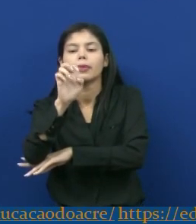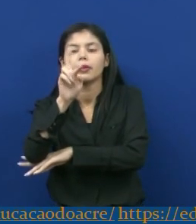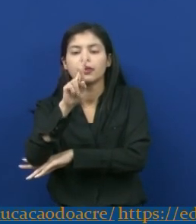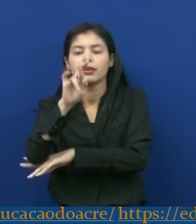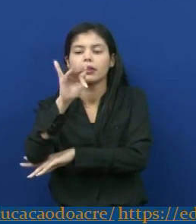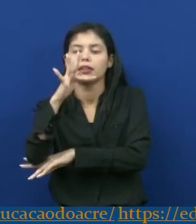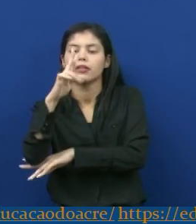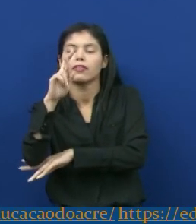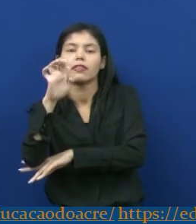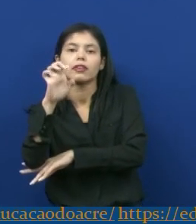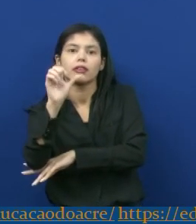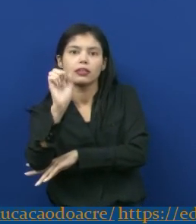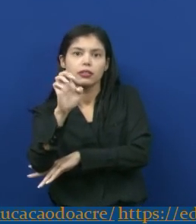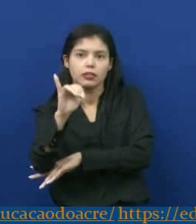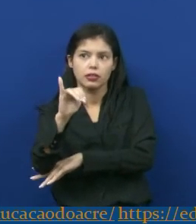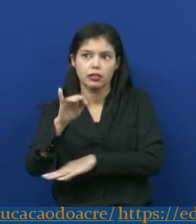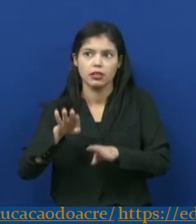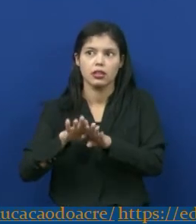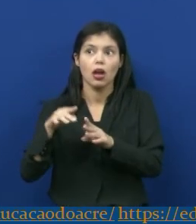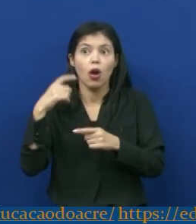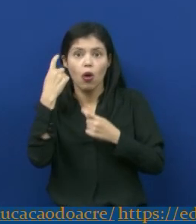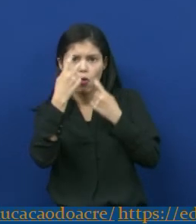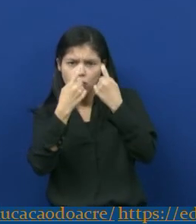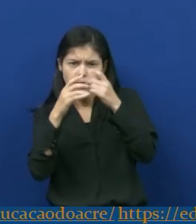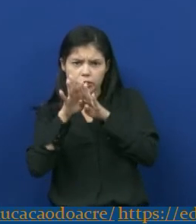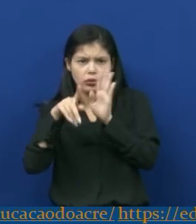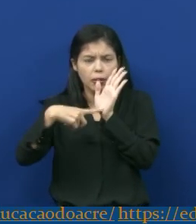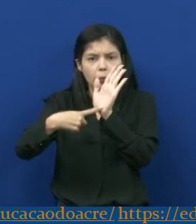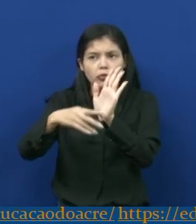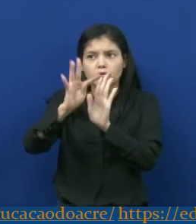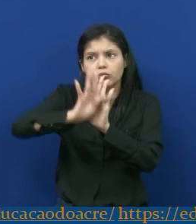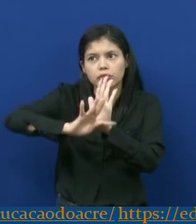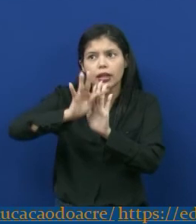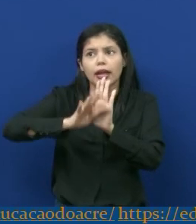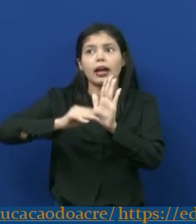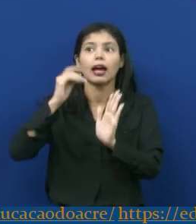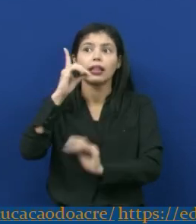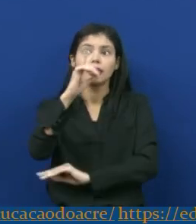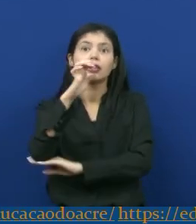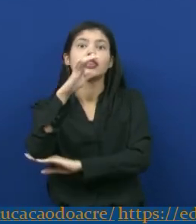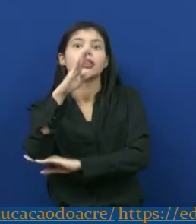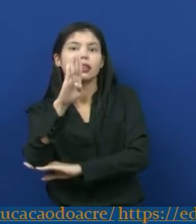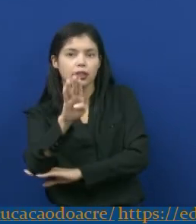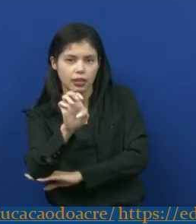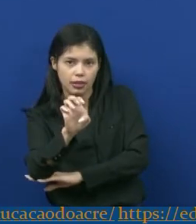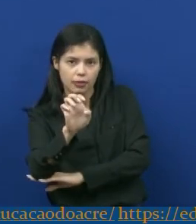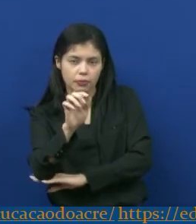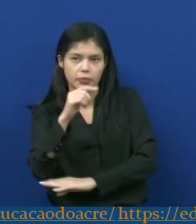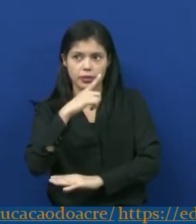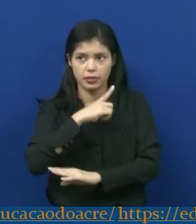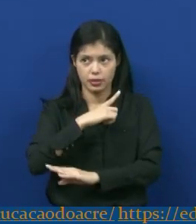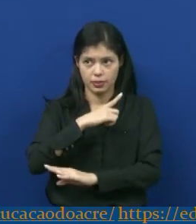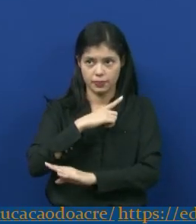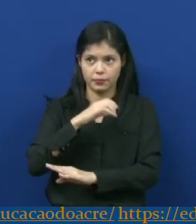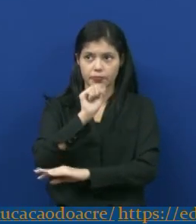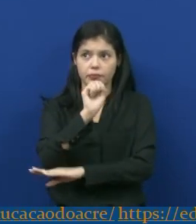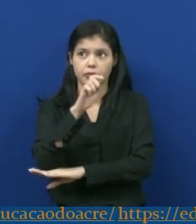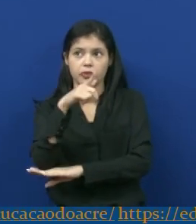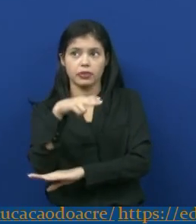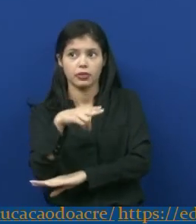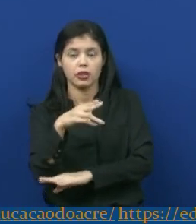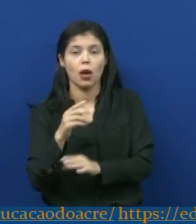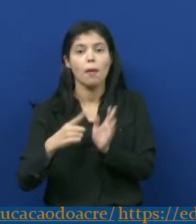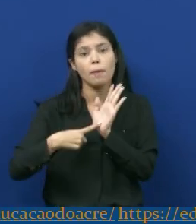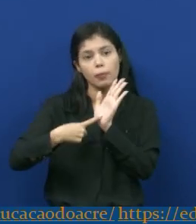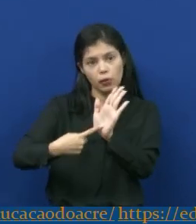certo? E aí, esta expressão, né, essa perífrase, deve ser, que foi utilizada no exemplo da imagem, também apresenta